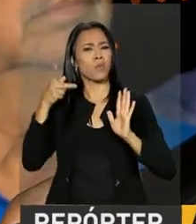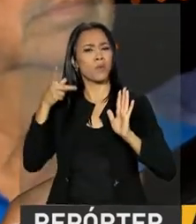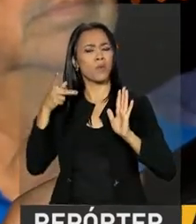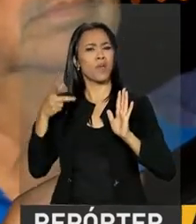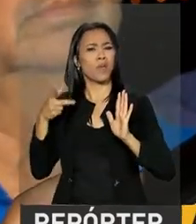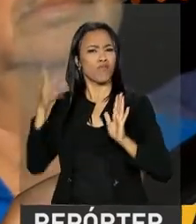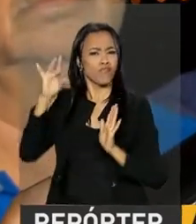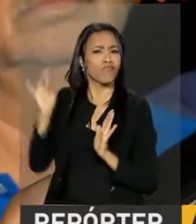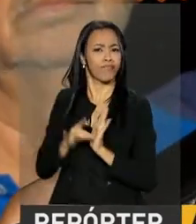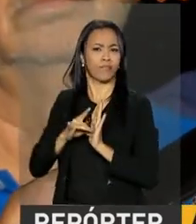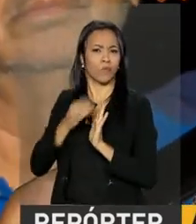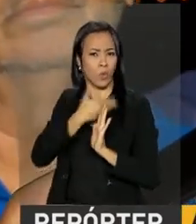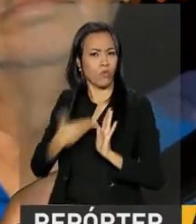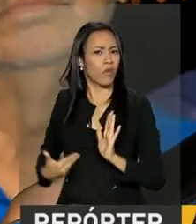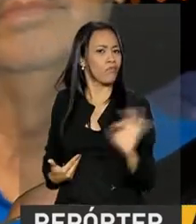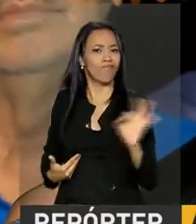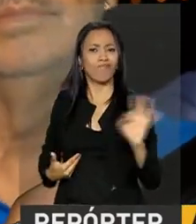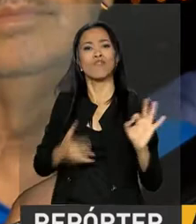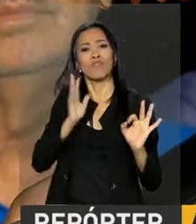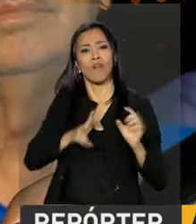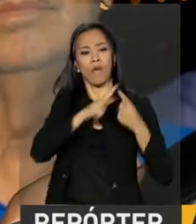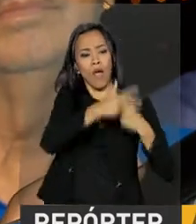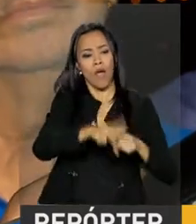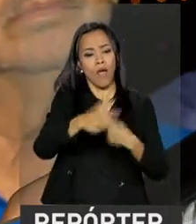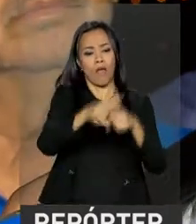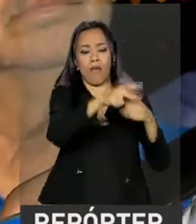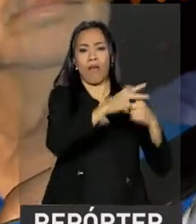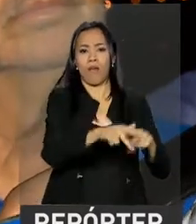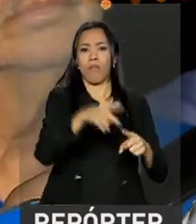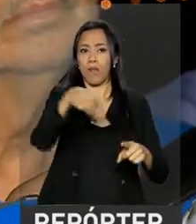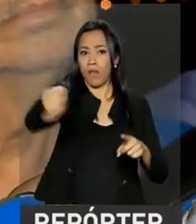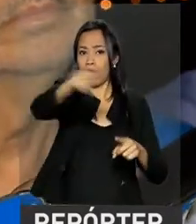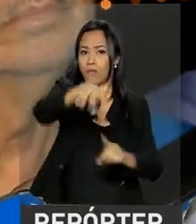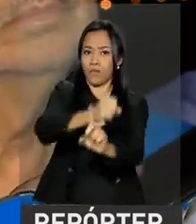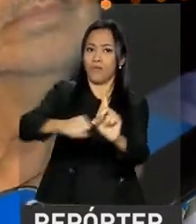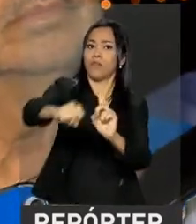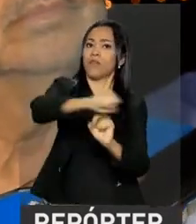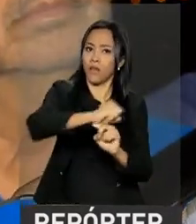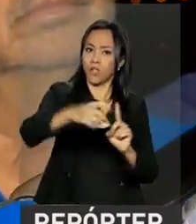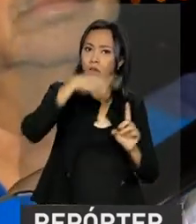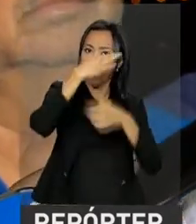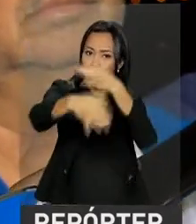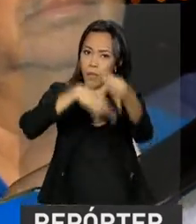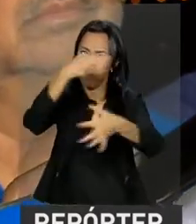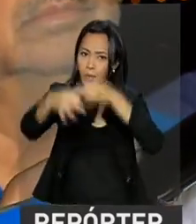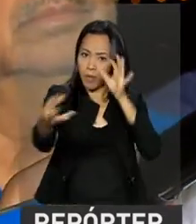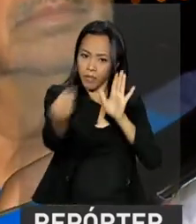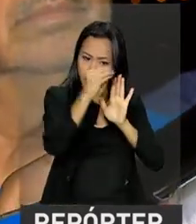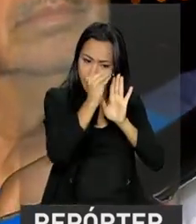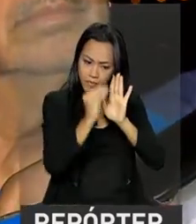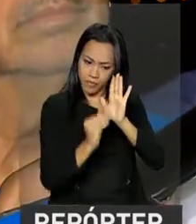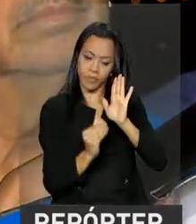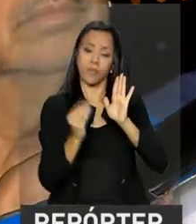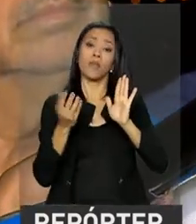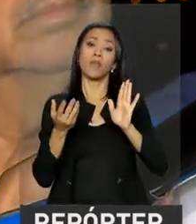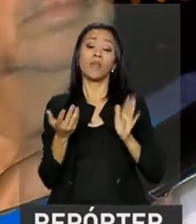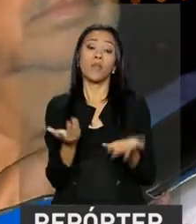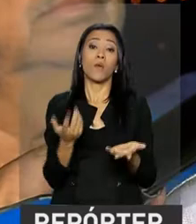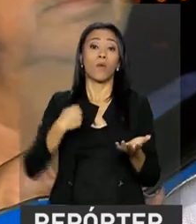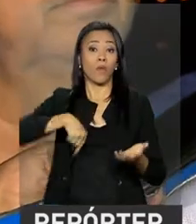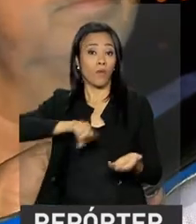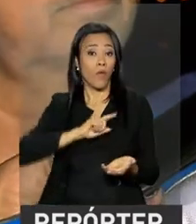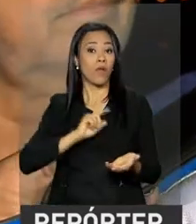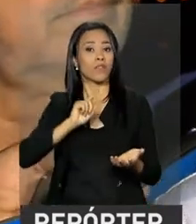pelo governo. É um projeto que foi construído pela sociedade brasileira. Porque na medida em que tivemos a oportunidade